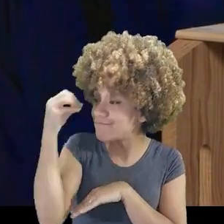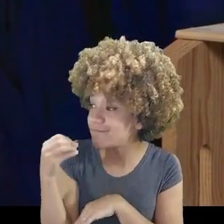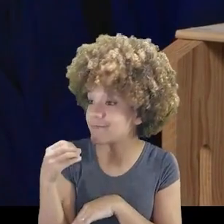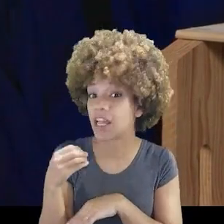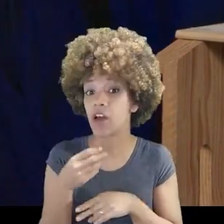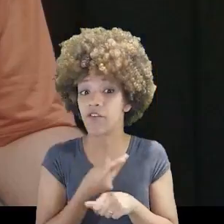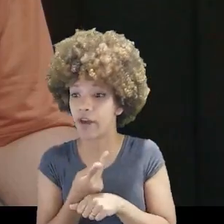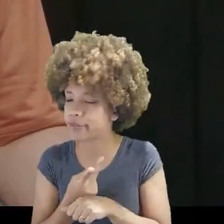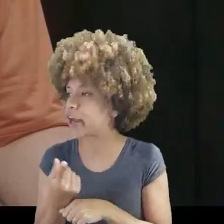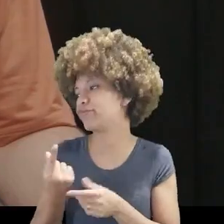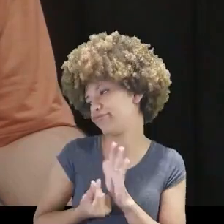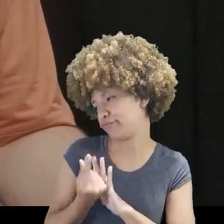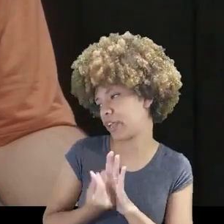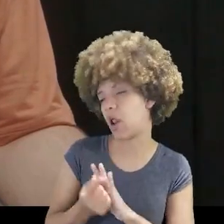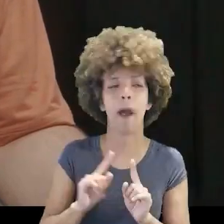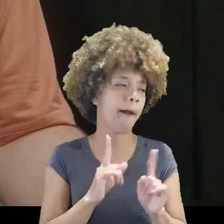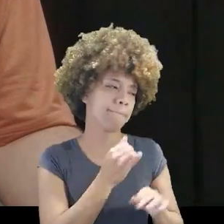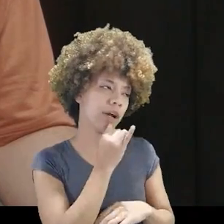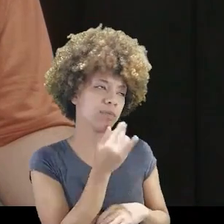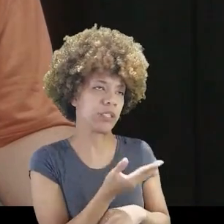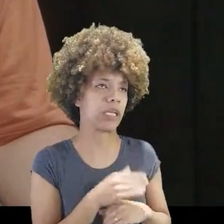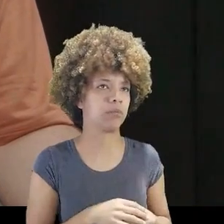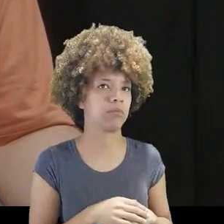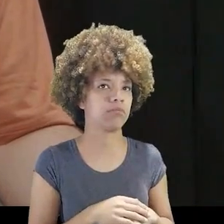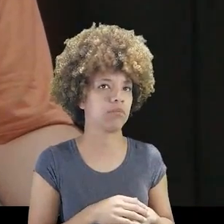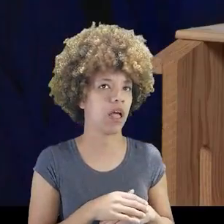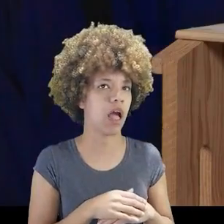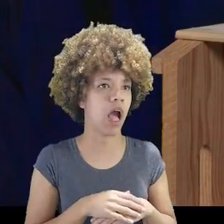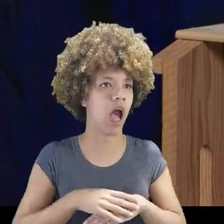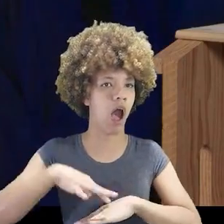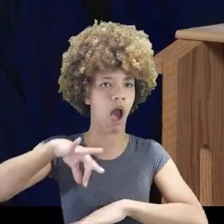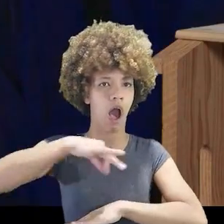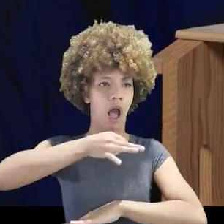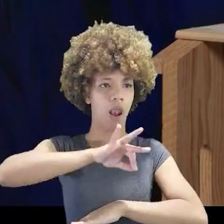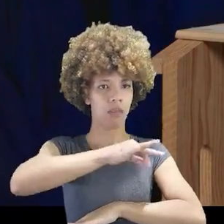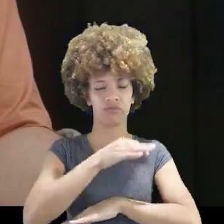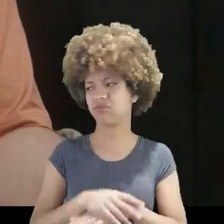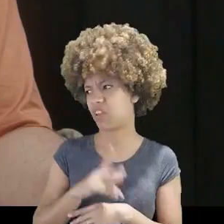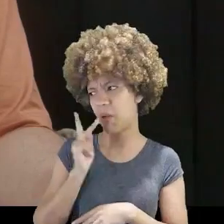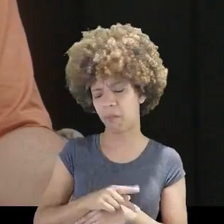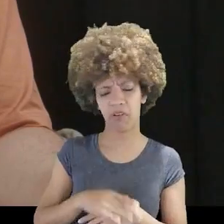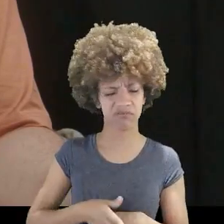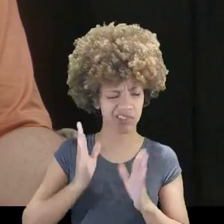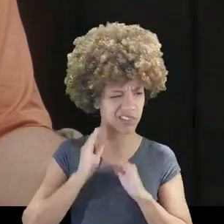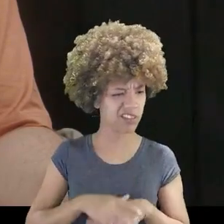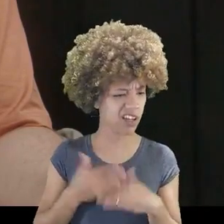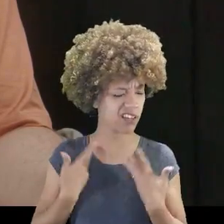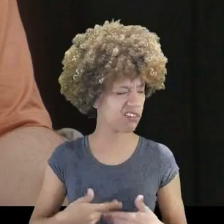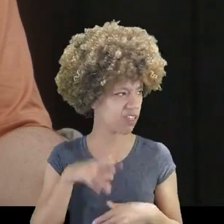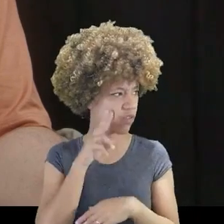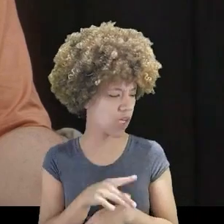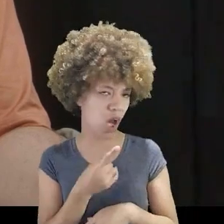- vai de vai atrás do dinheiro né sim mas por exemplo Alienígena passei né de ver a última